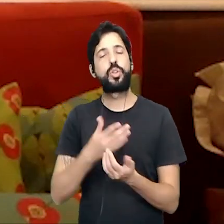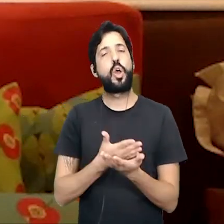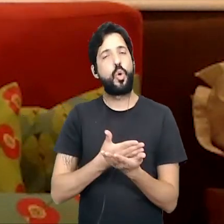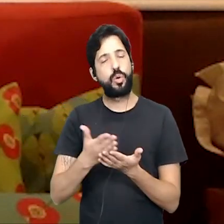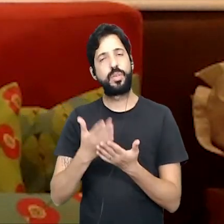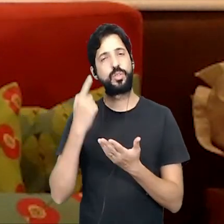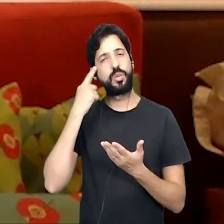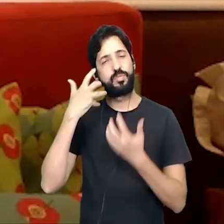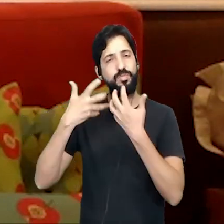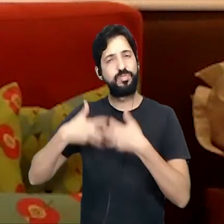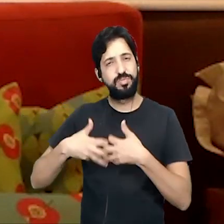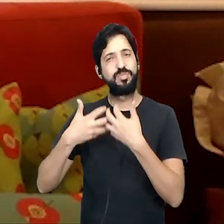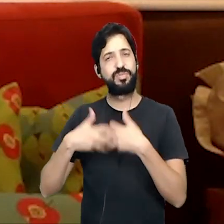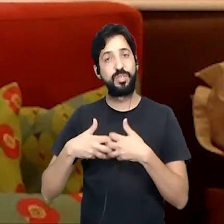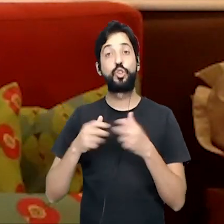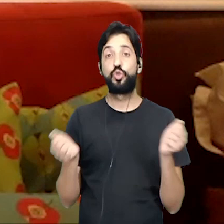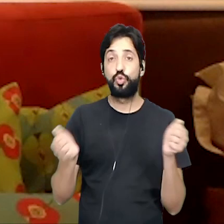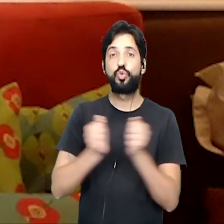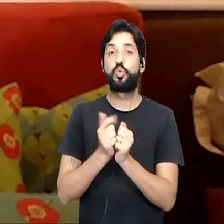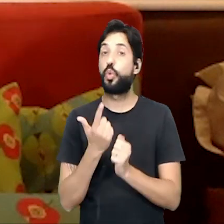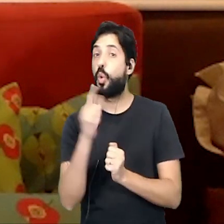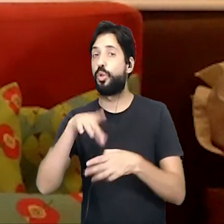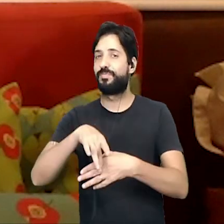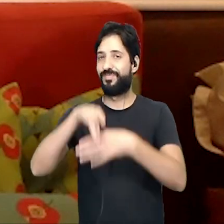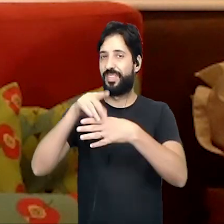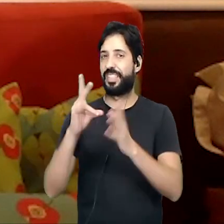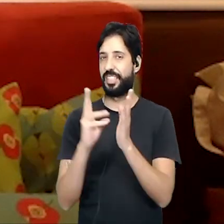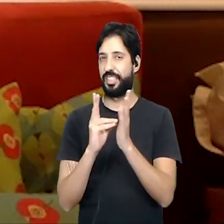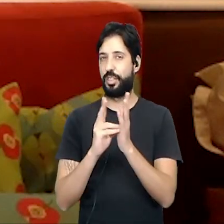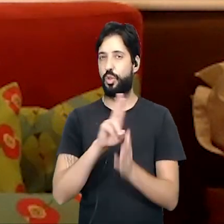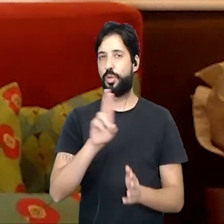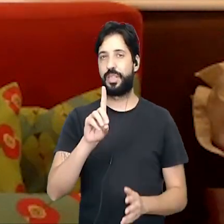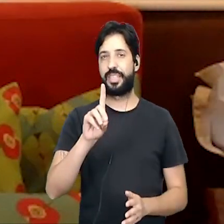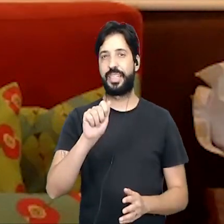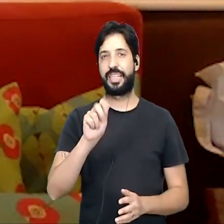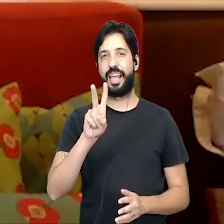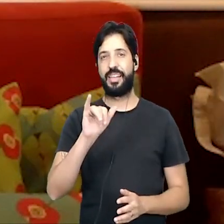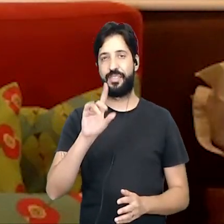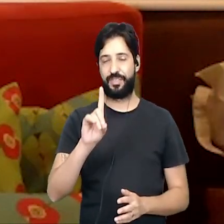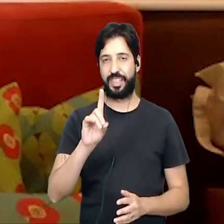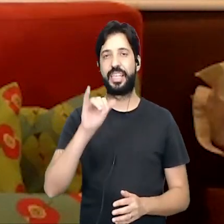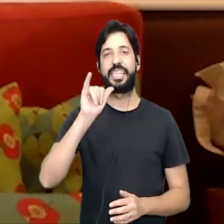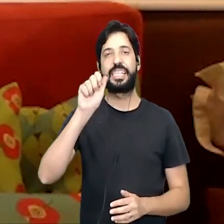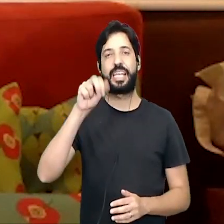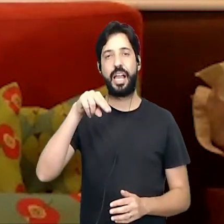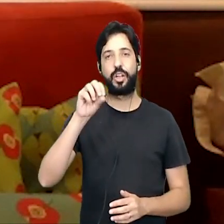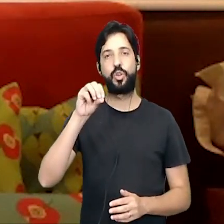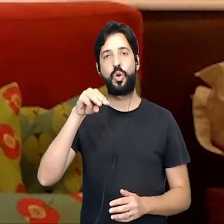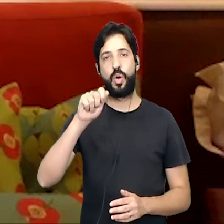começaram tecendo ao lado de outro grande líder indígena, Davi Copenau